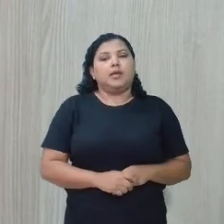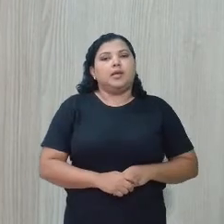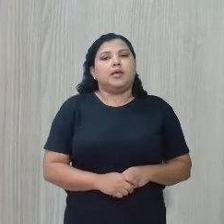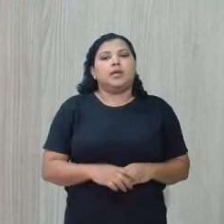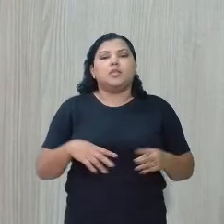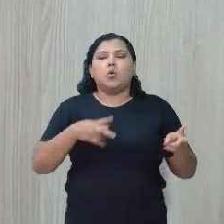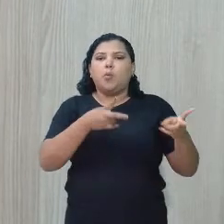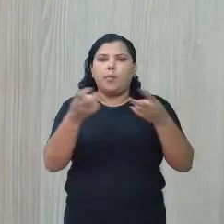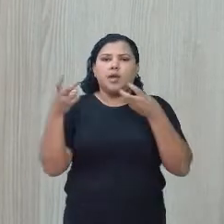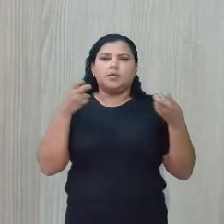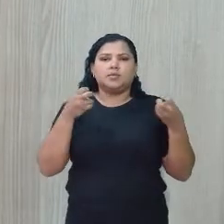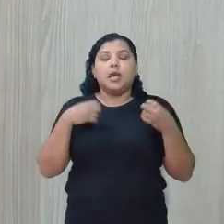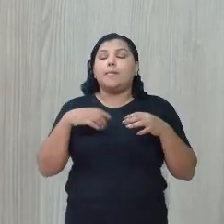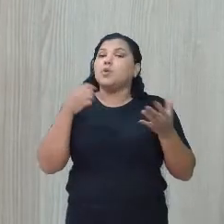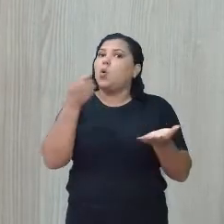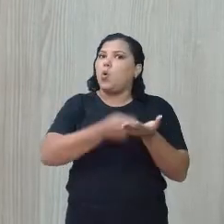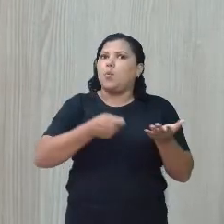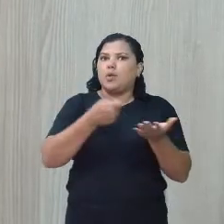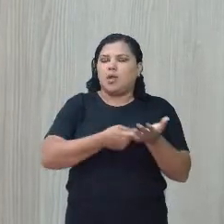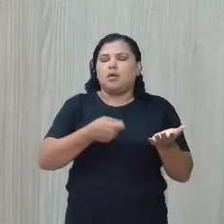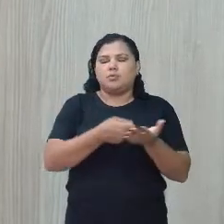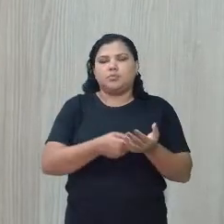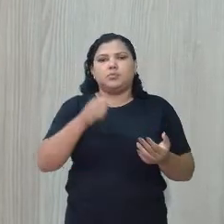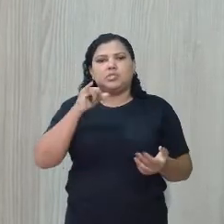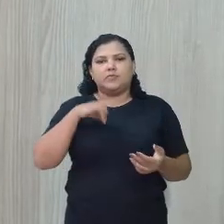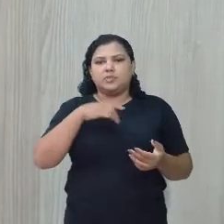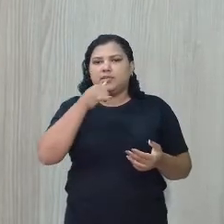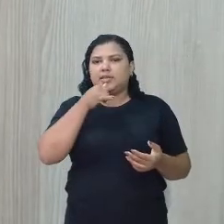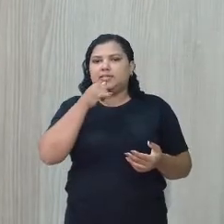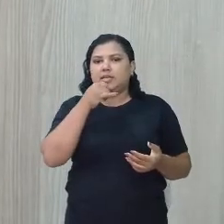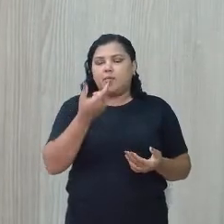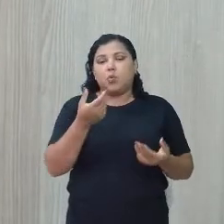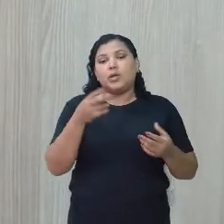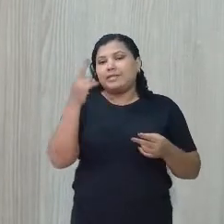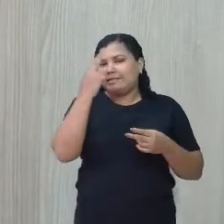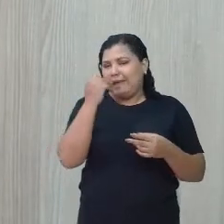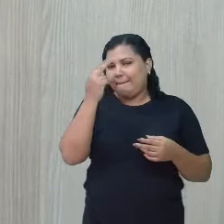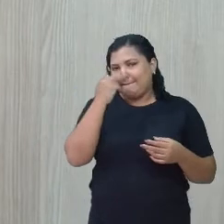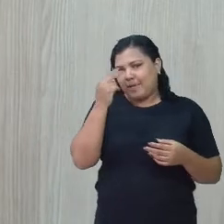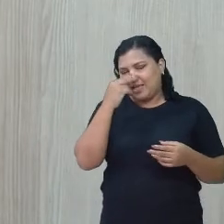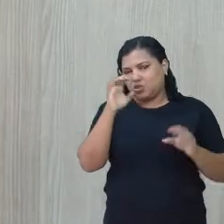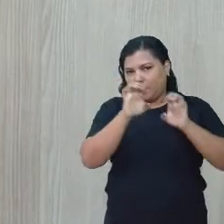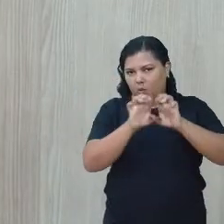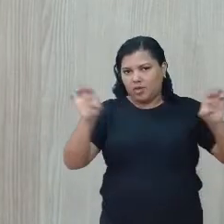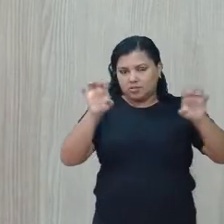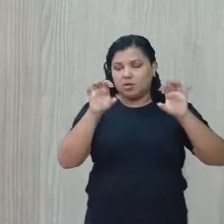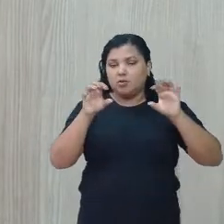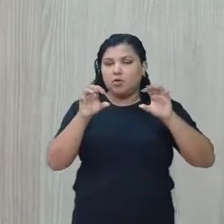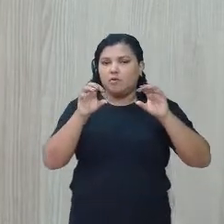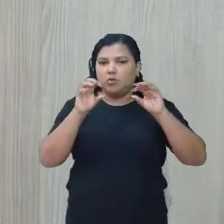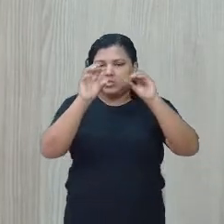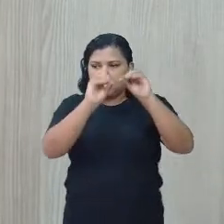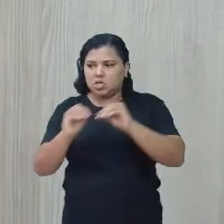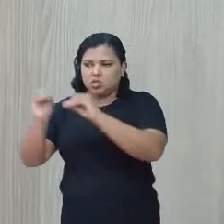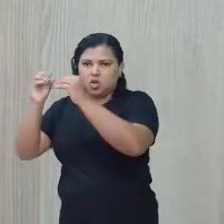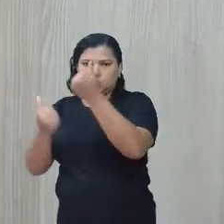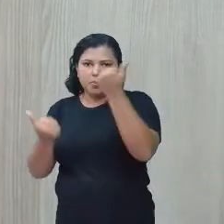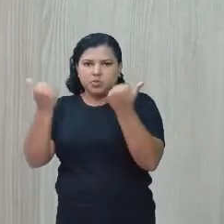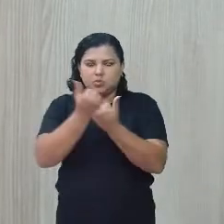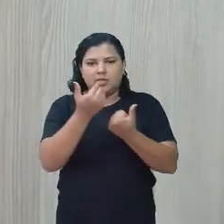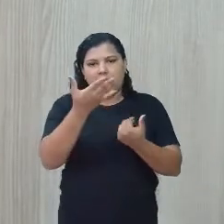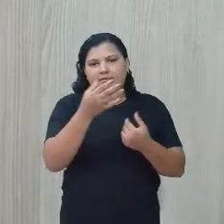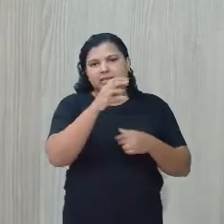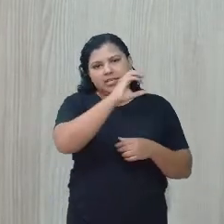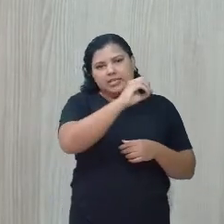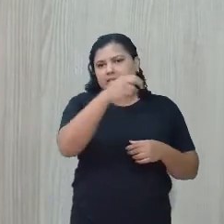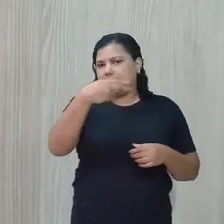percebe aí essa obrigatoriedade. Se você deixa isolado na mesma equação e depois vai substituir nela, então a gente vai usar zero igual a